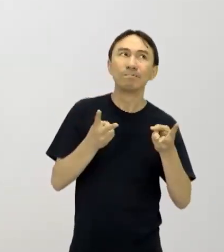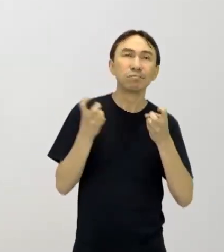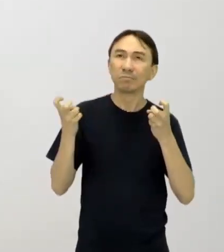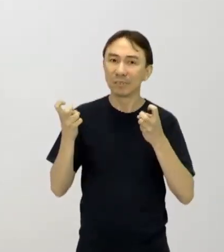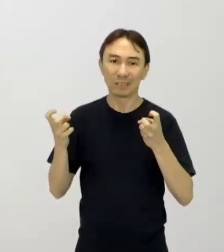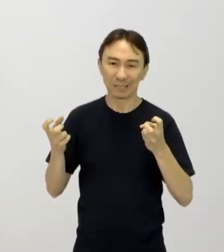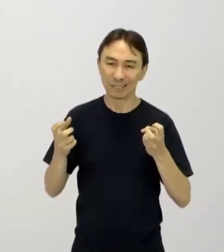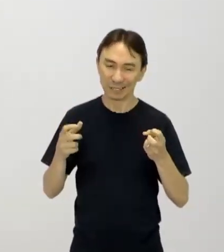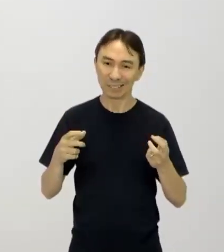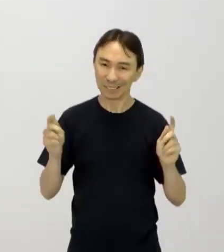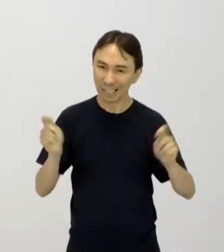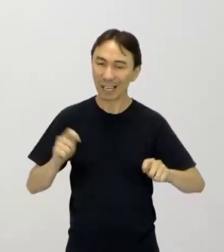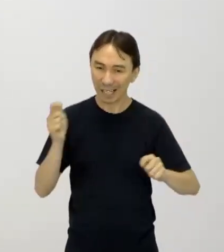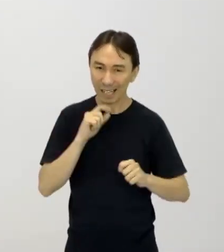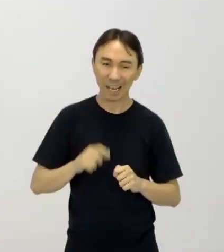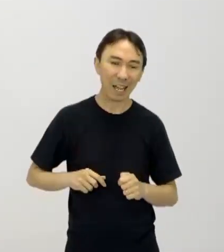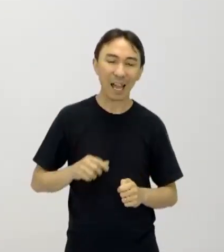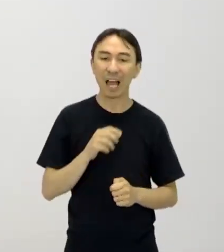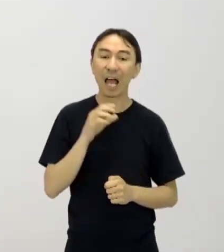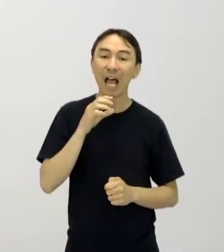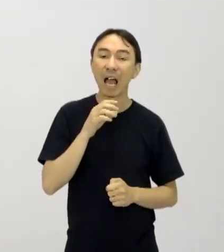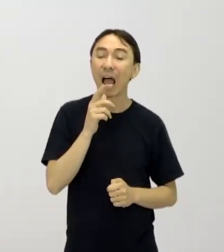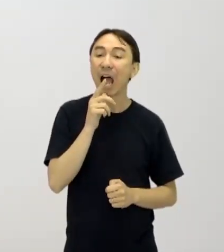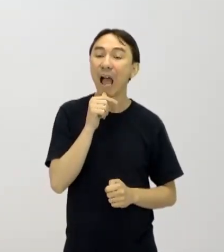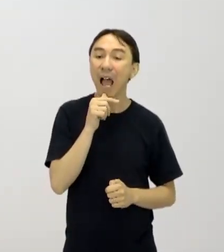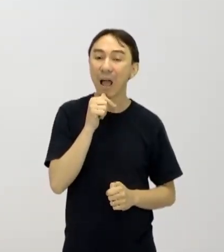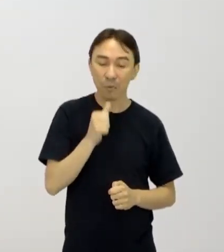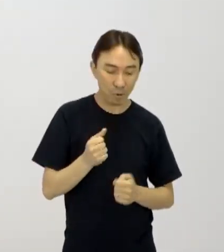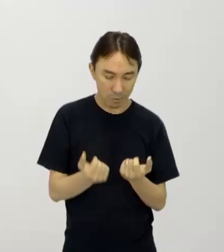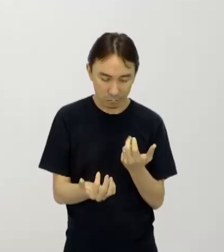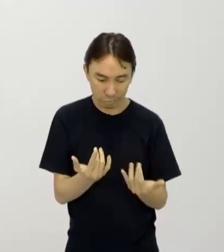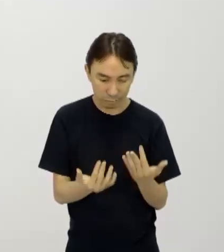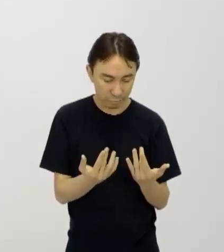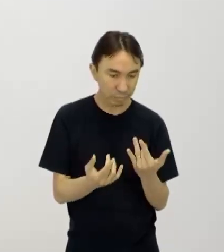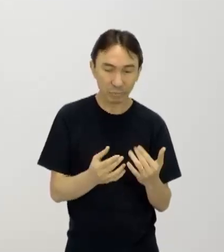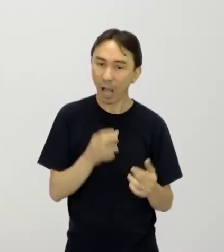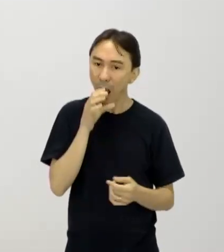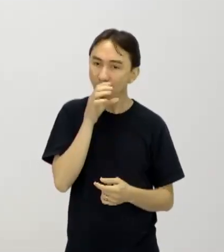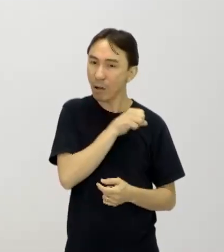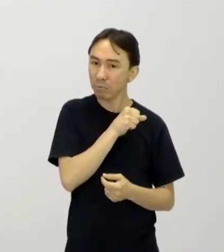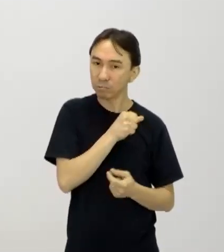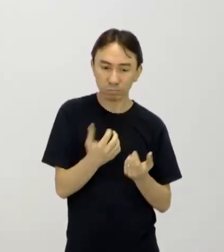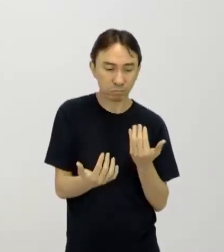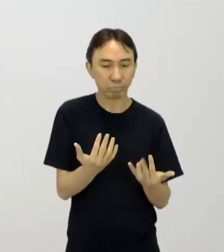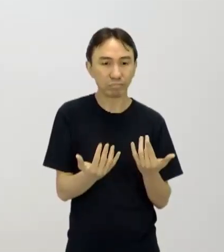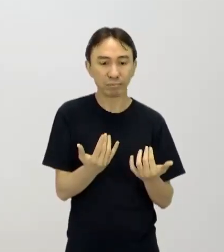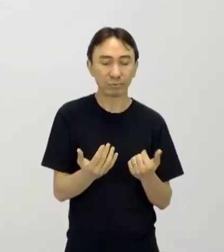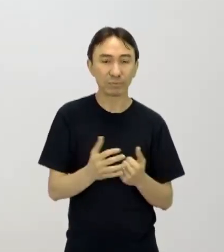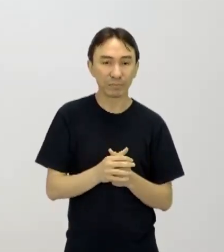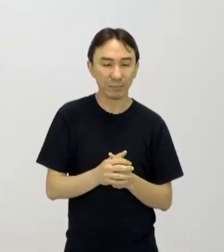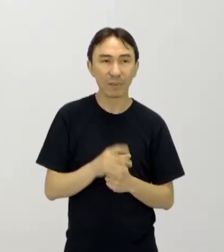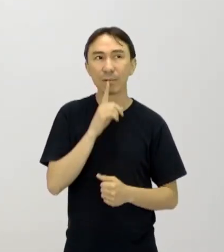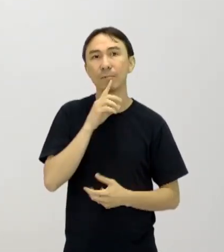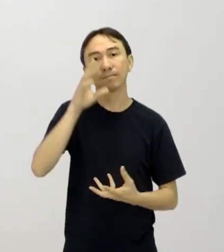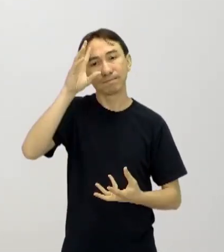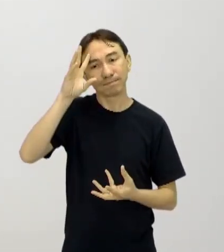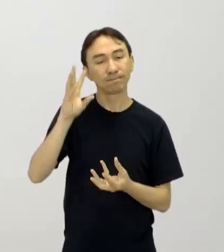a água, fazendo experiências muito simples e tal, há muito tempo, fato que faz com que eu,